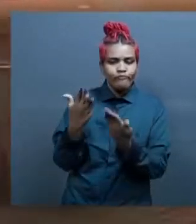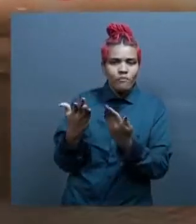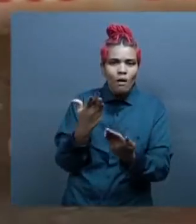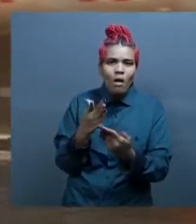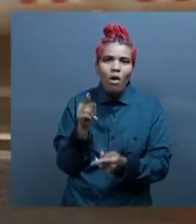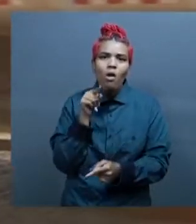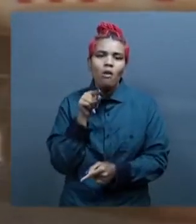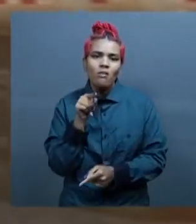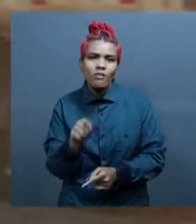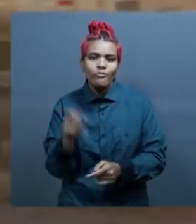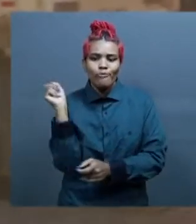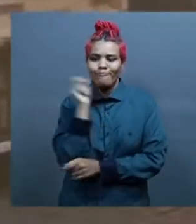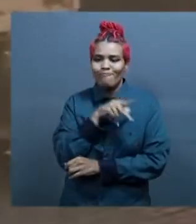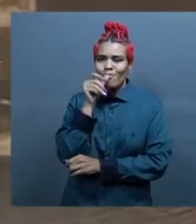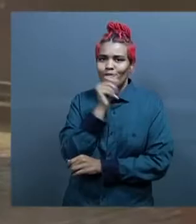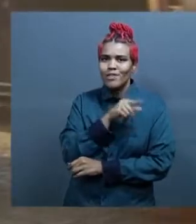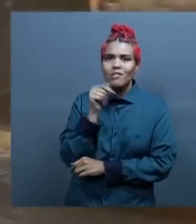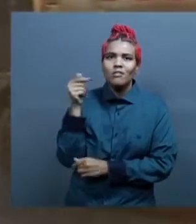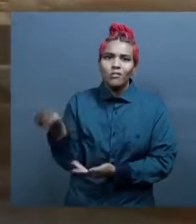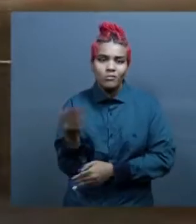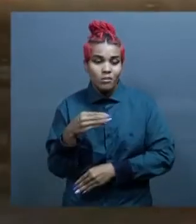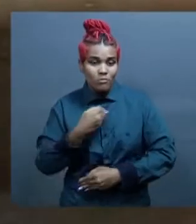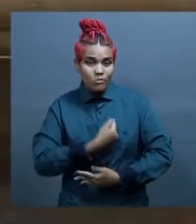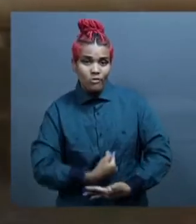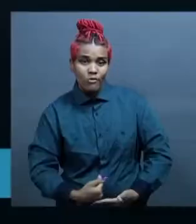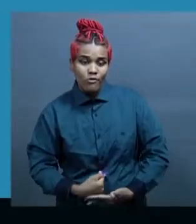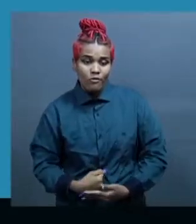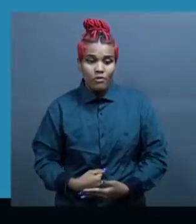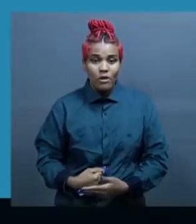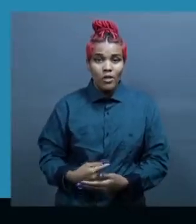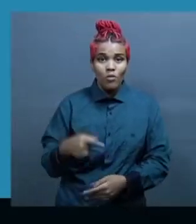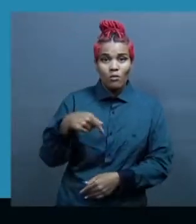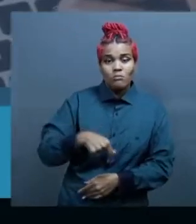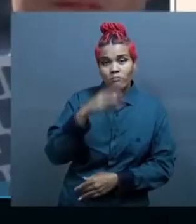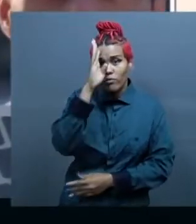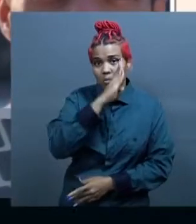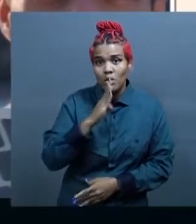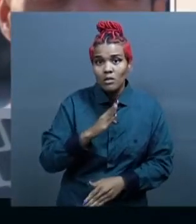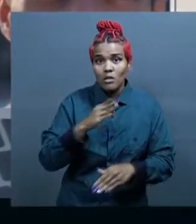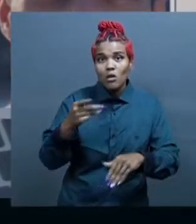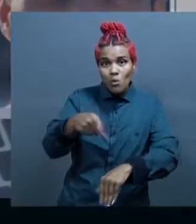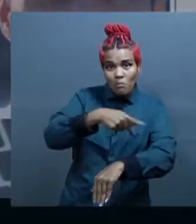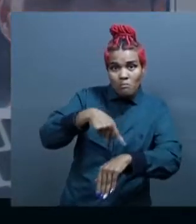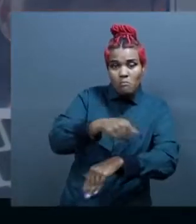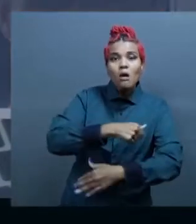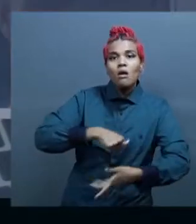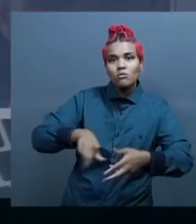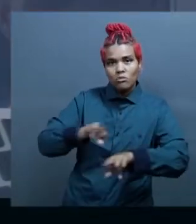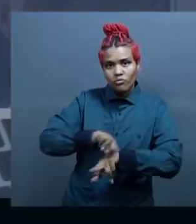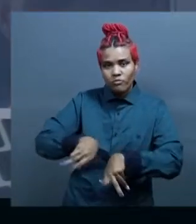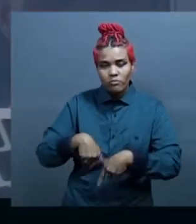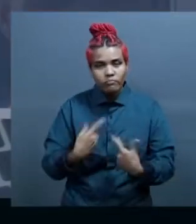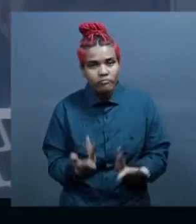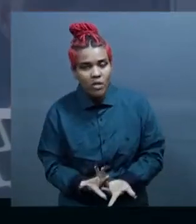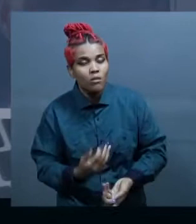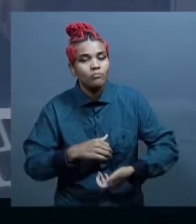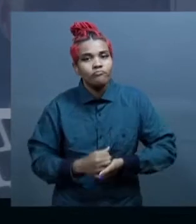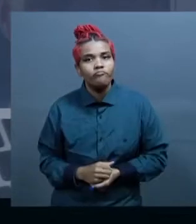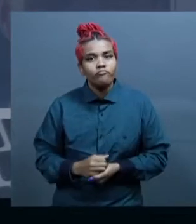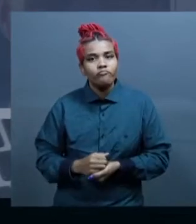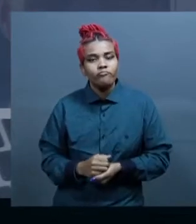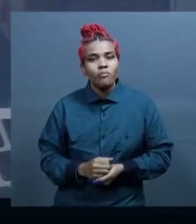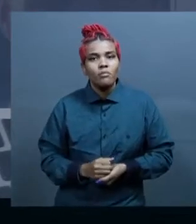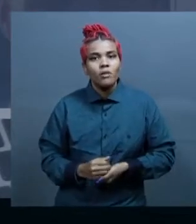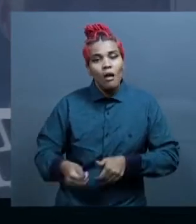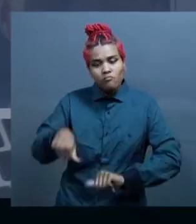e gerou críticas ao governo dentro e fora do país nesta matéria do jornal financial times analistas avaliaram que as